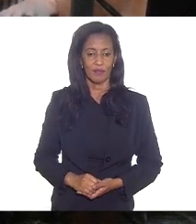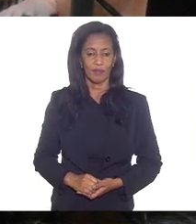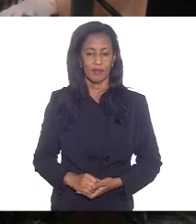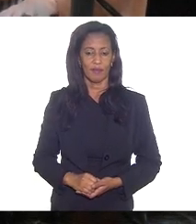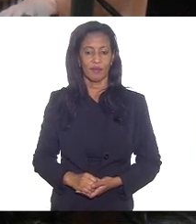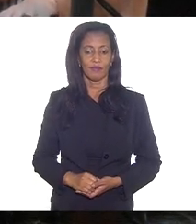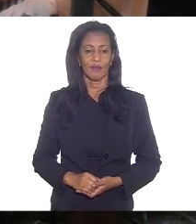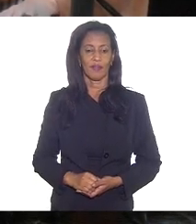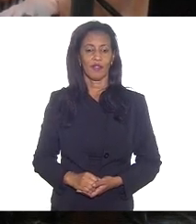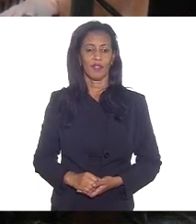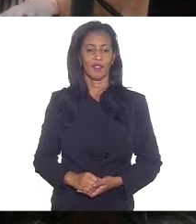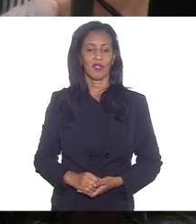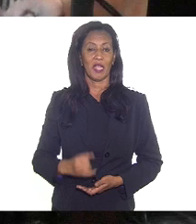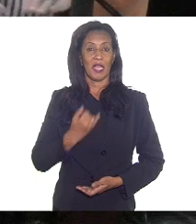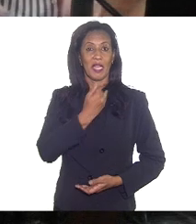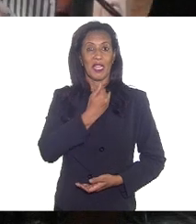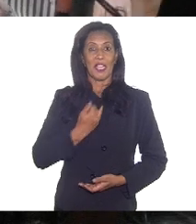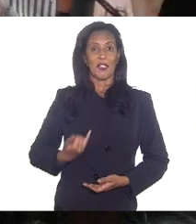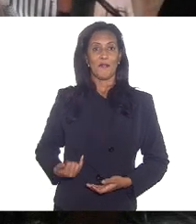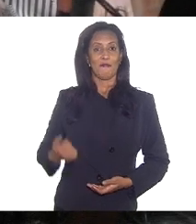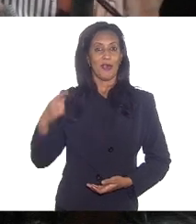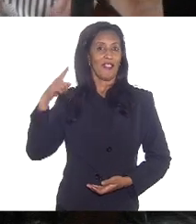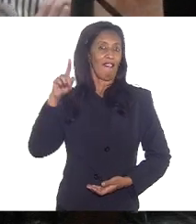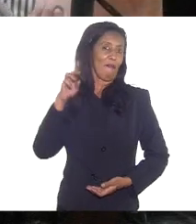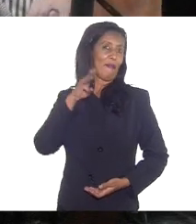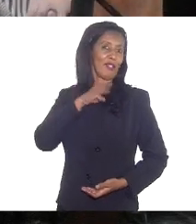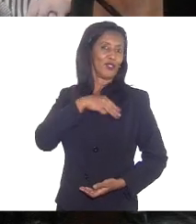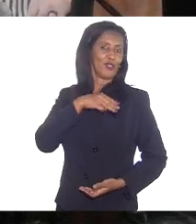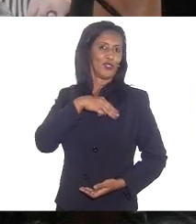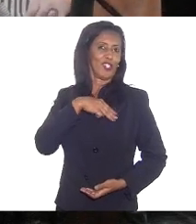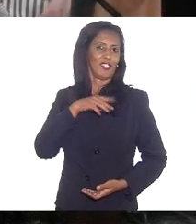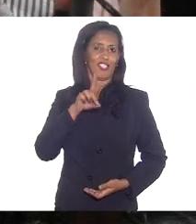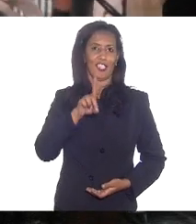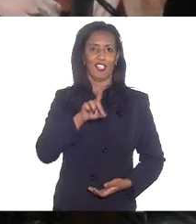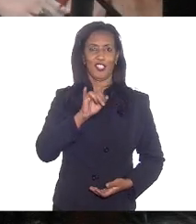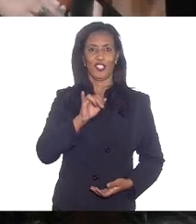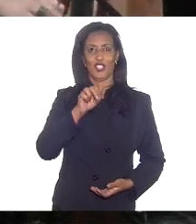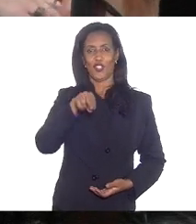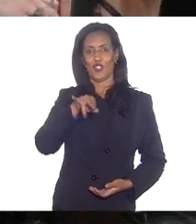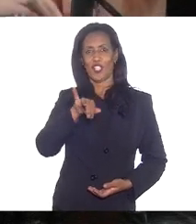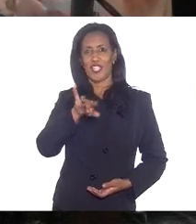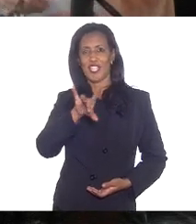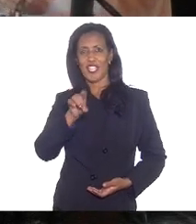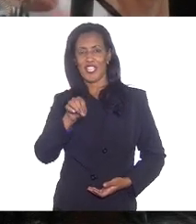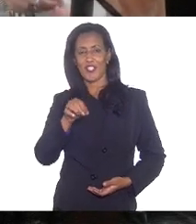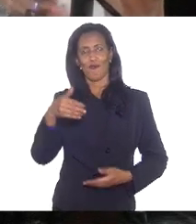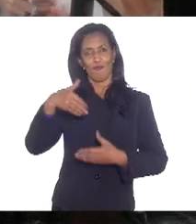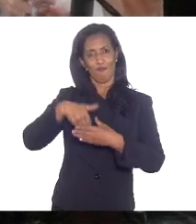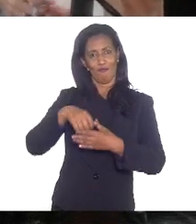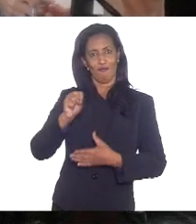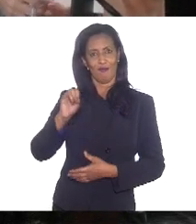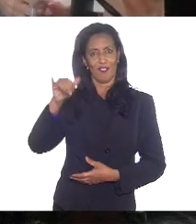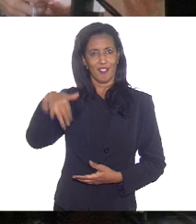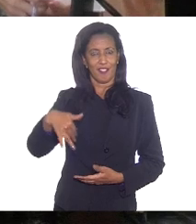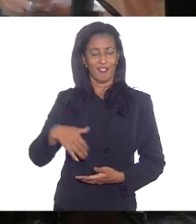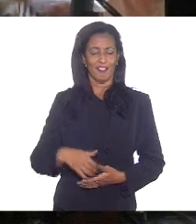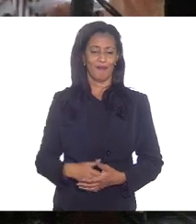Deputado Imperador de Madureira, Dionísio Lins. Vota sim.